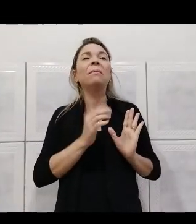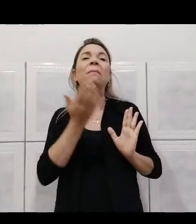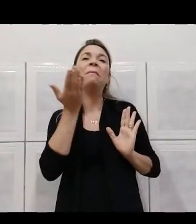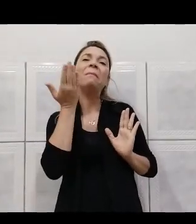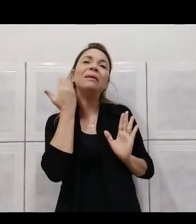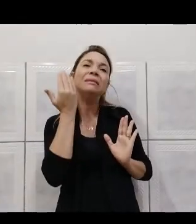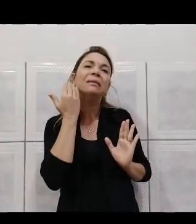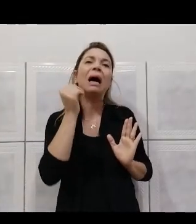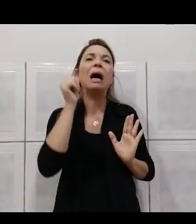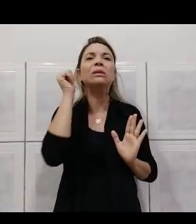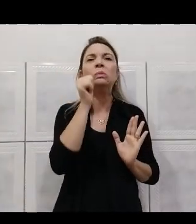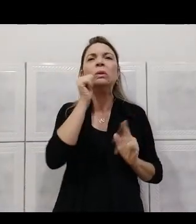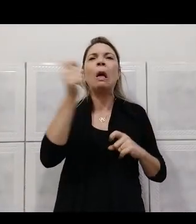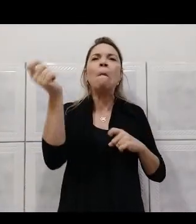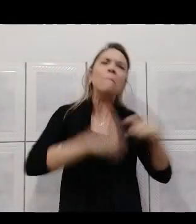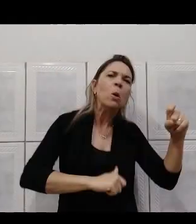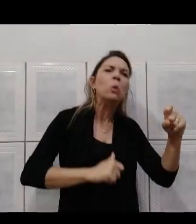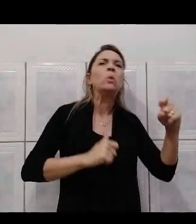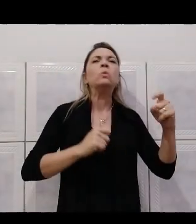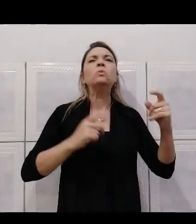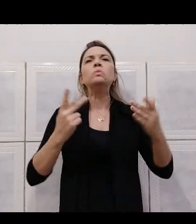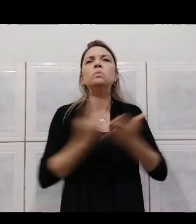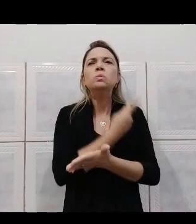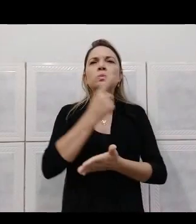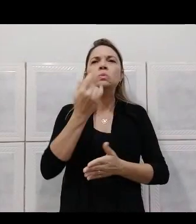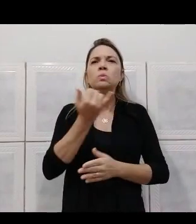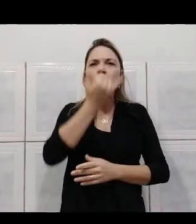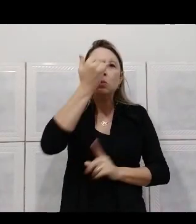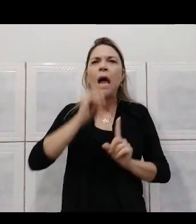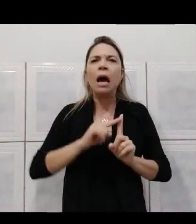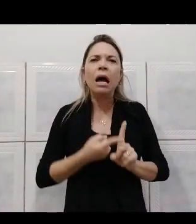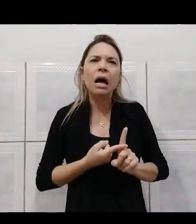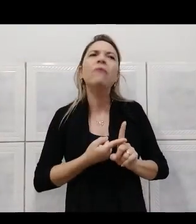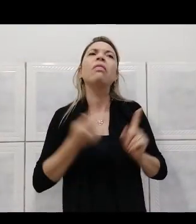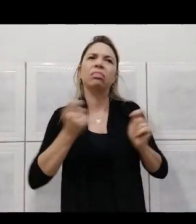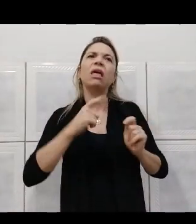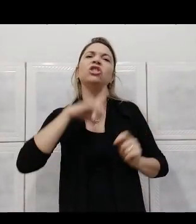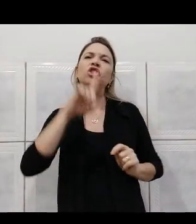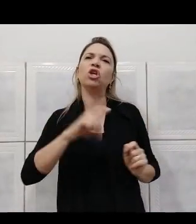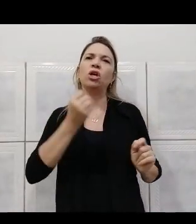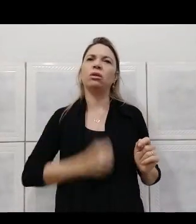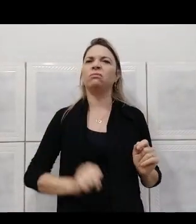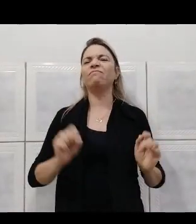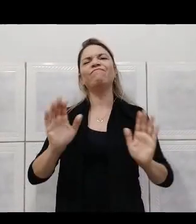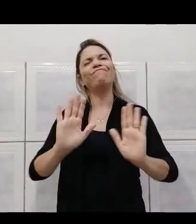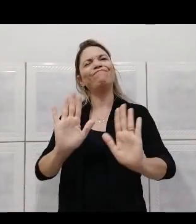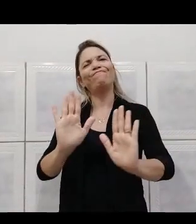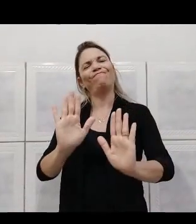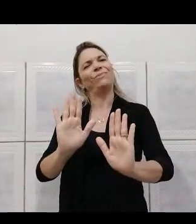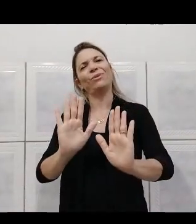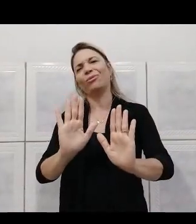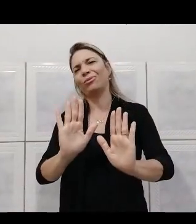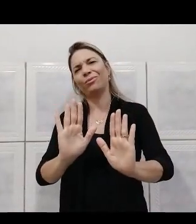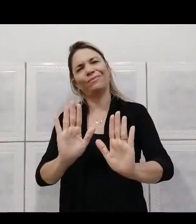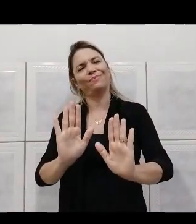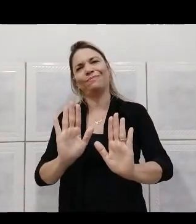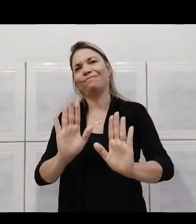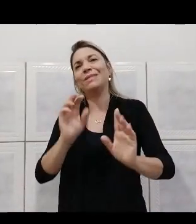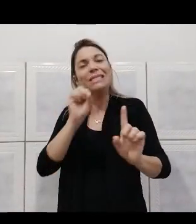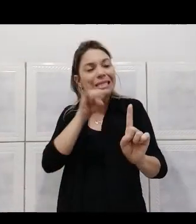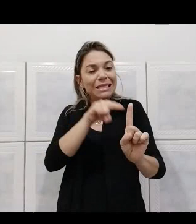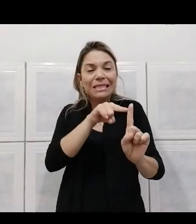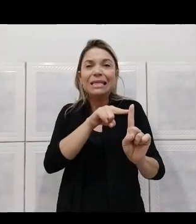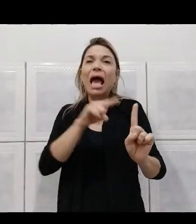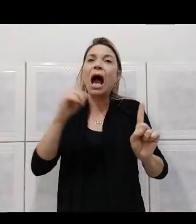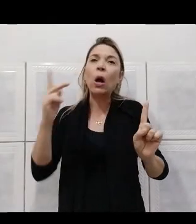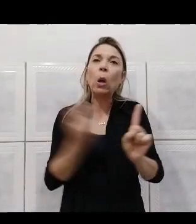direito de abortar. Não concordo com isso. Deus é gracioso para abençoar uma mulher que foi